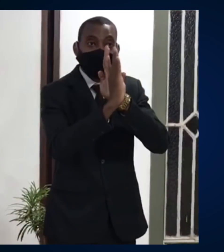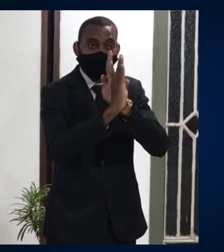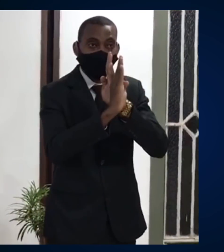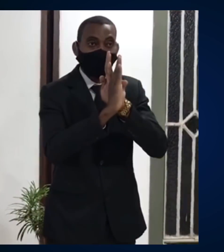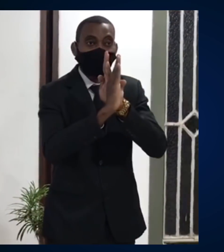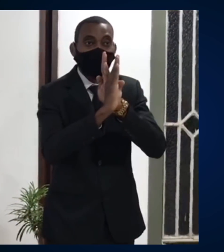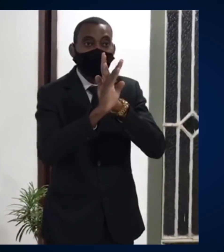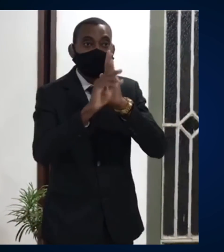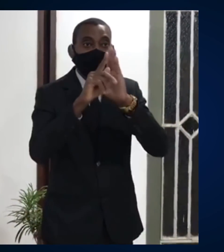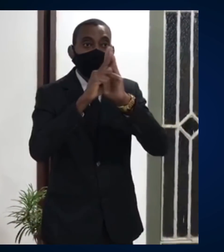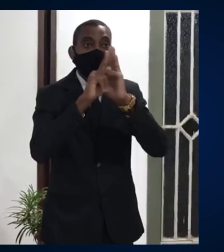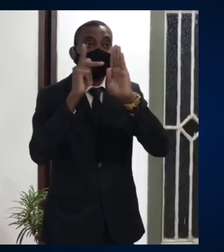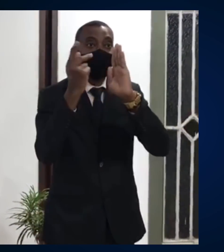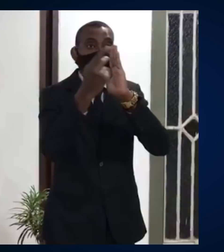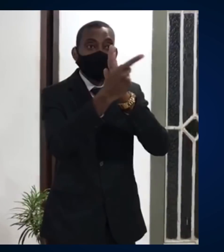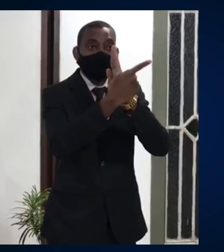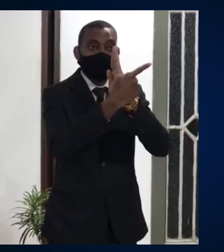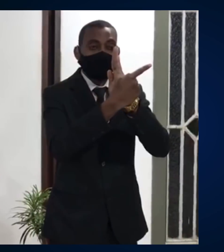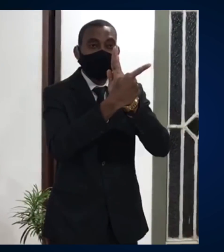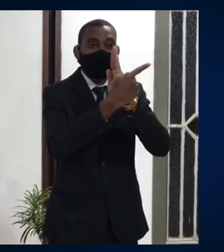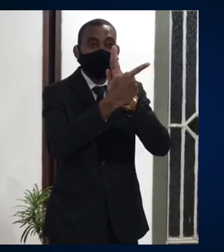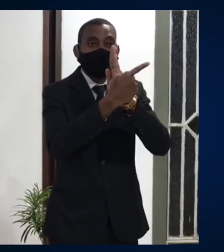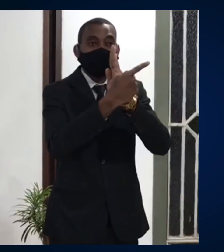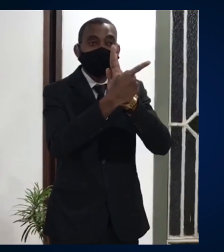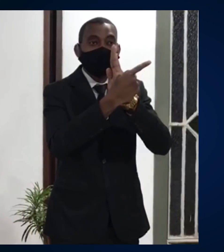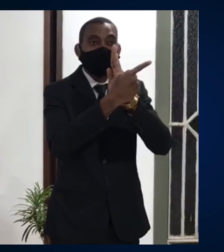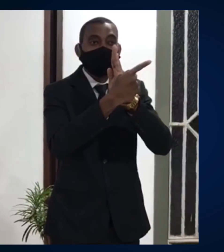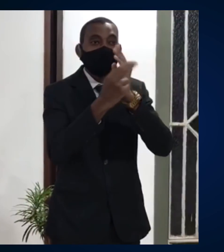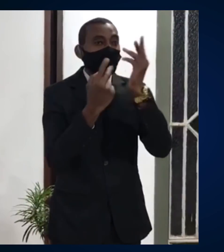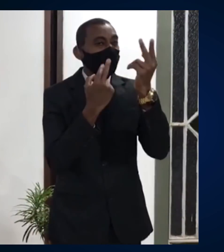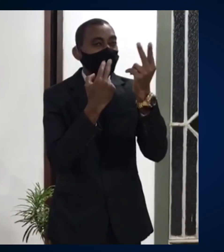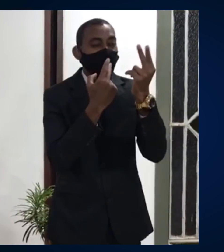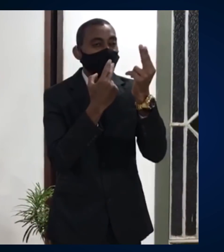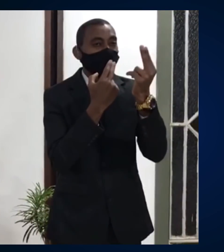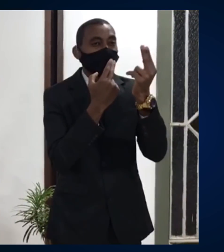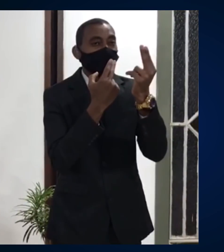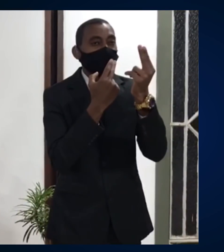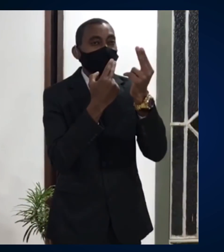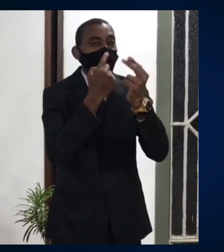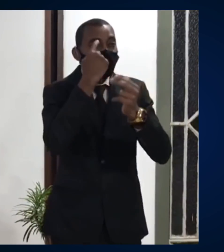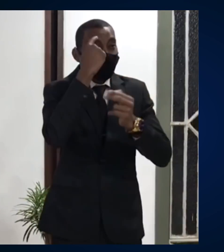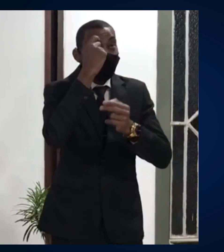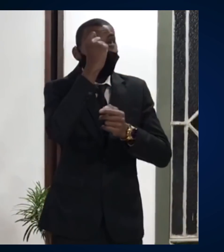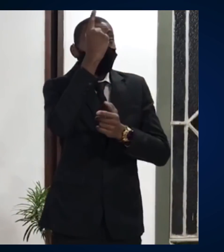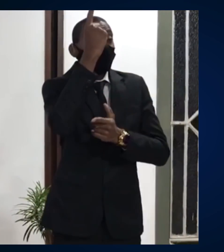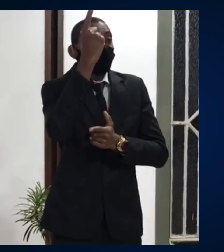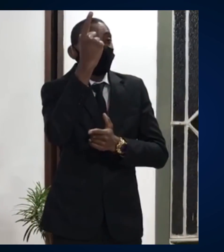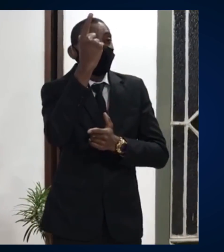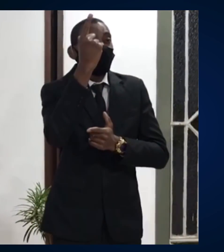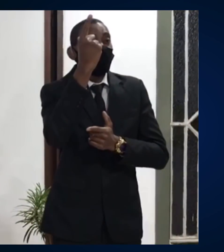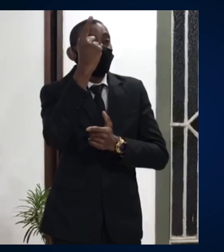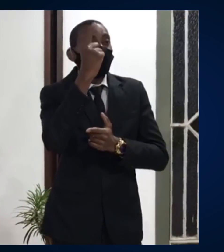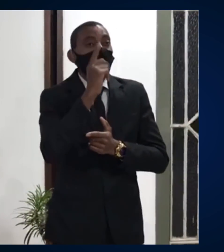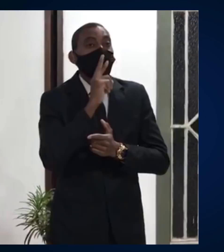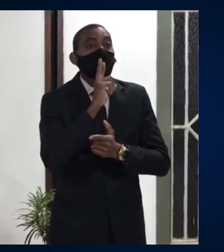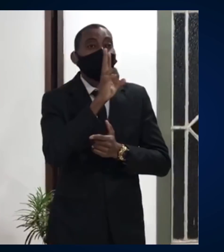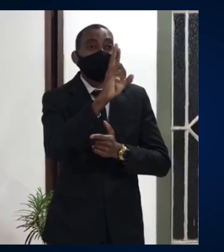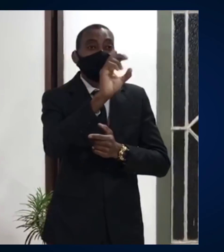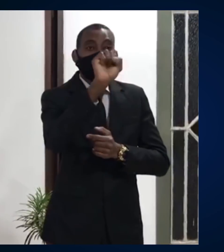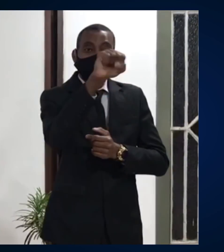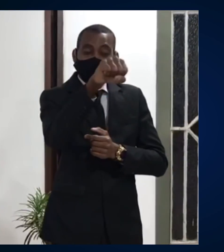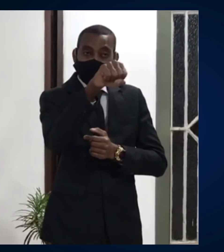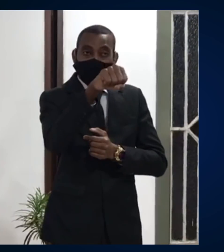Parábola é alegoria? Resposta: Sim.